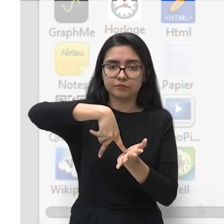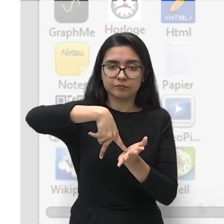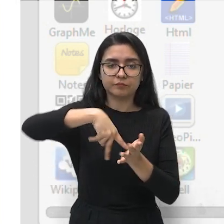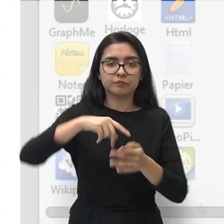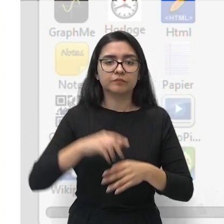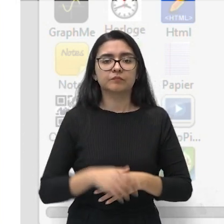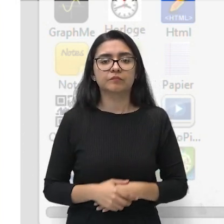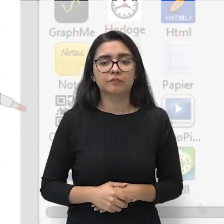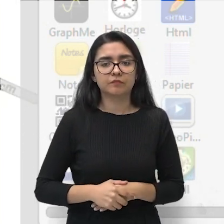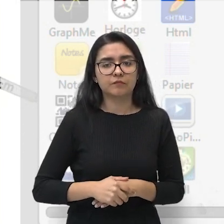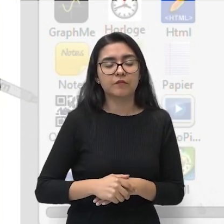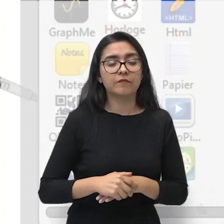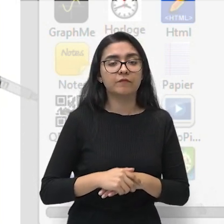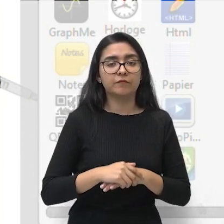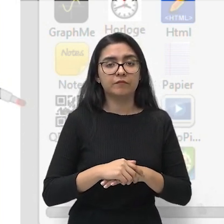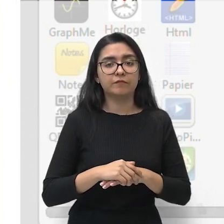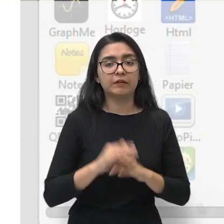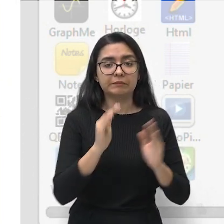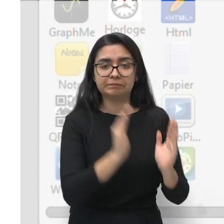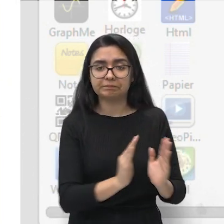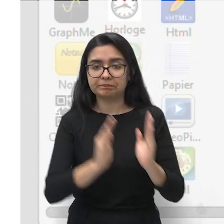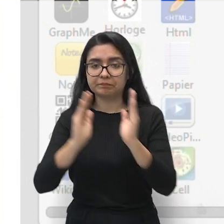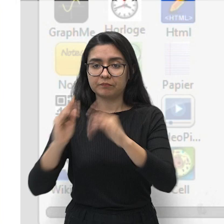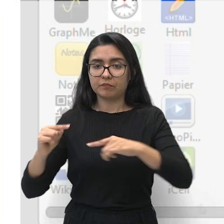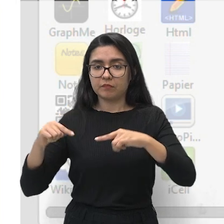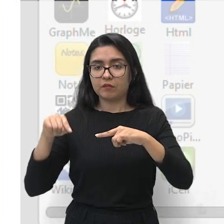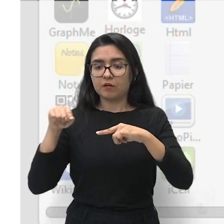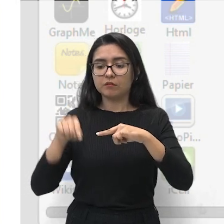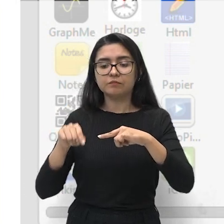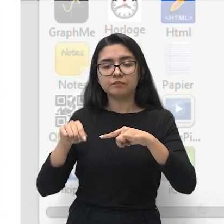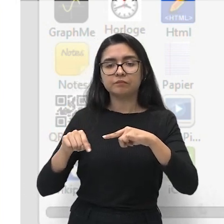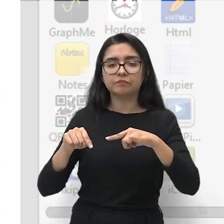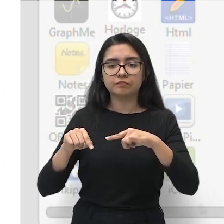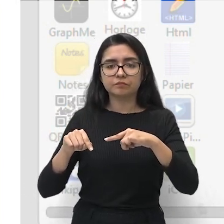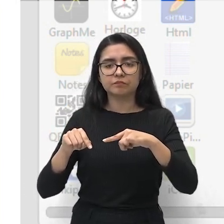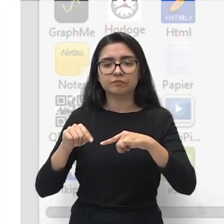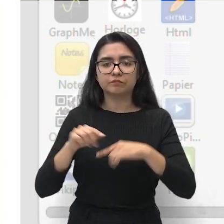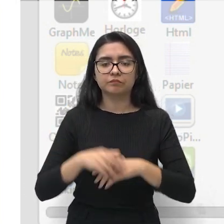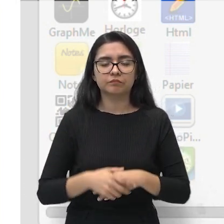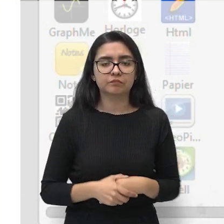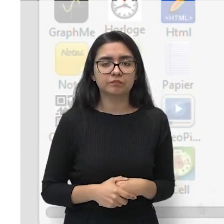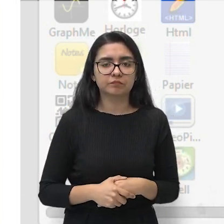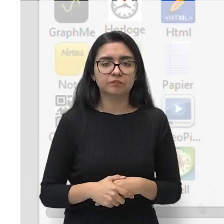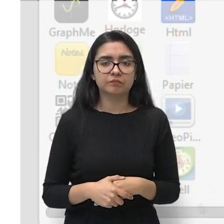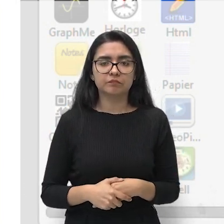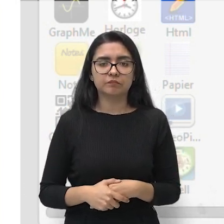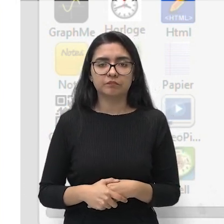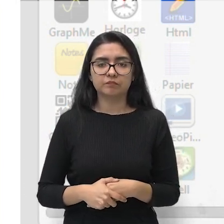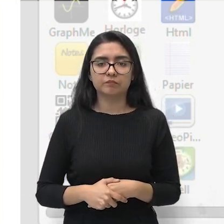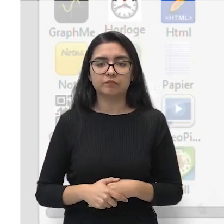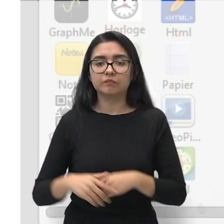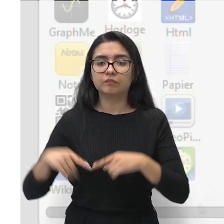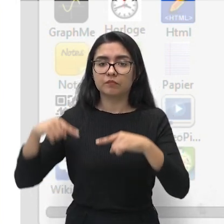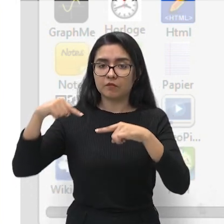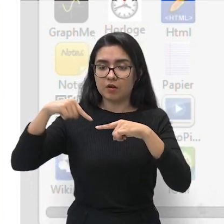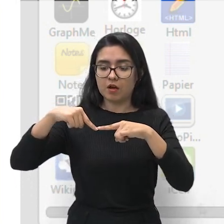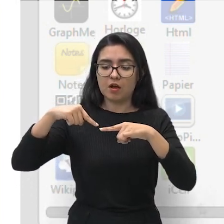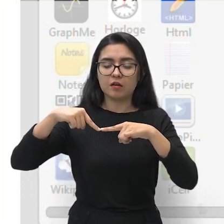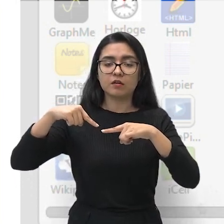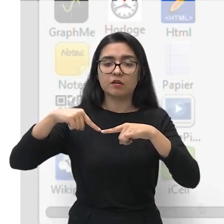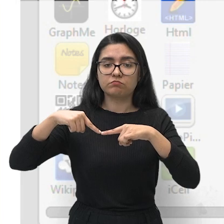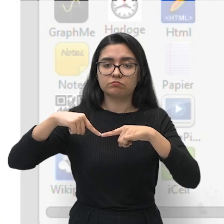E trazer a ponta seca para outra extremidade do nosso segmento. Olha